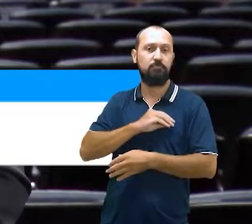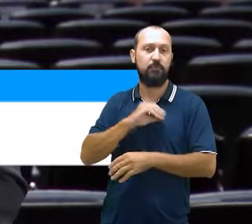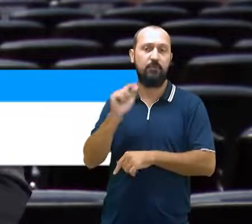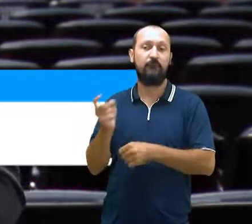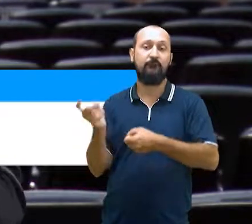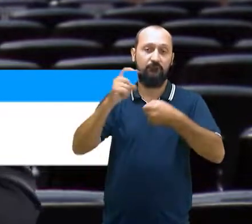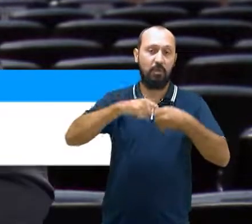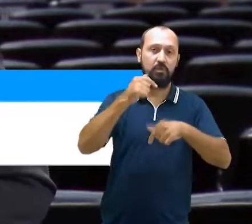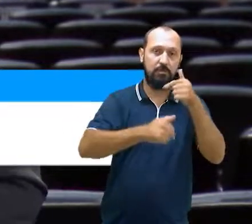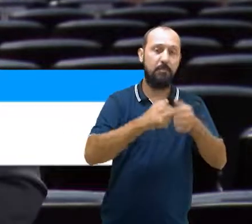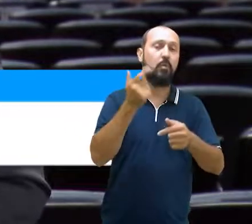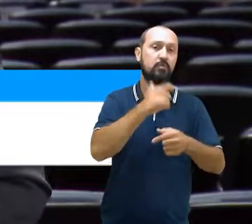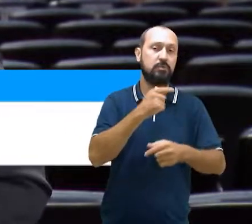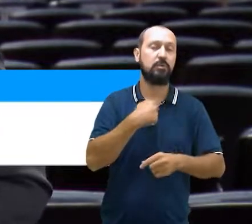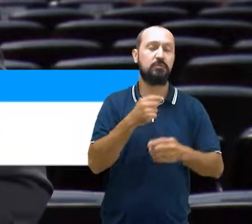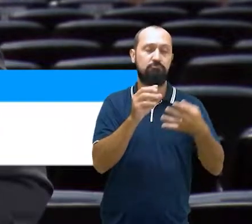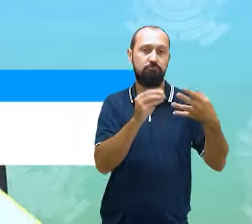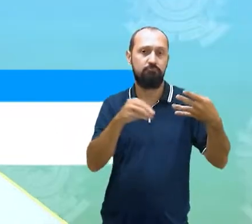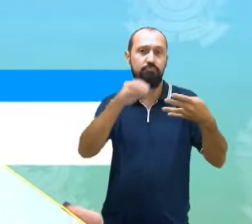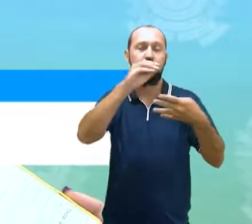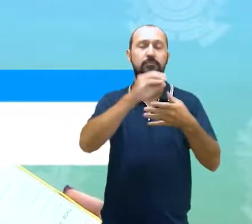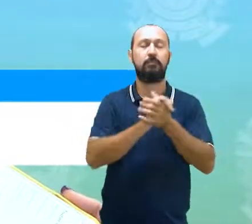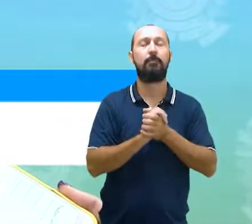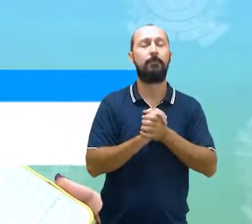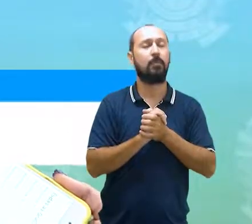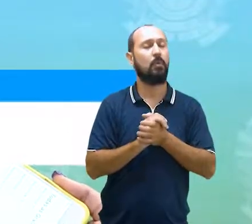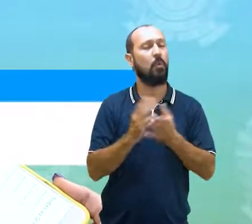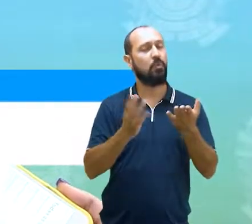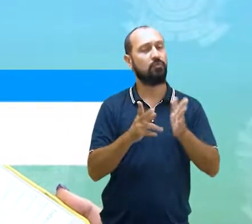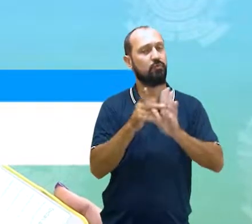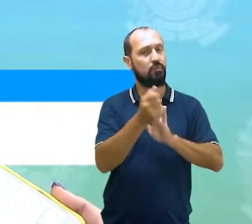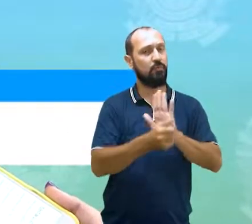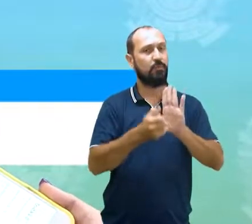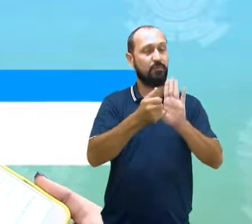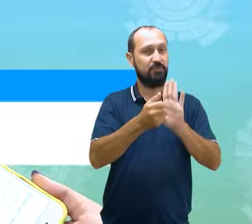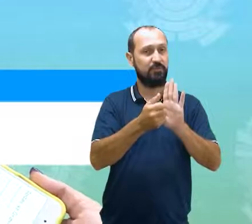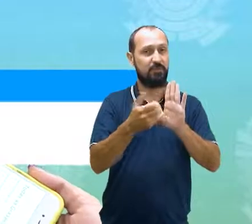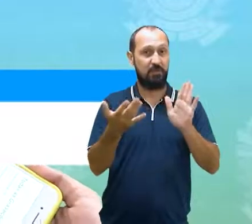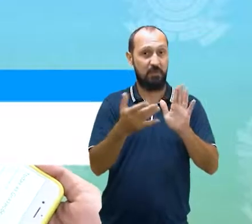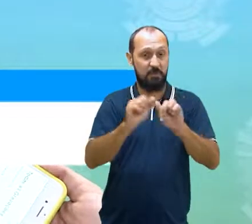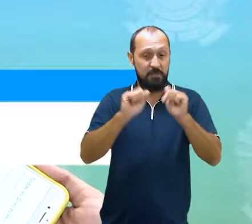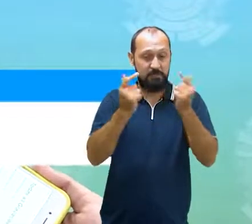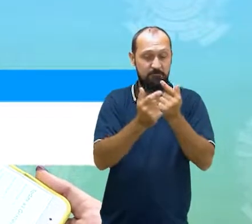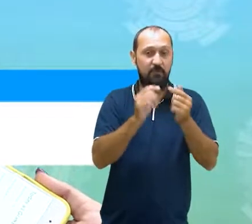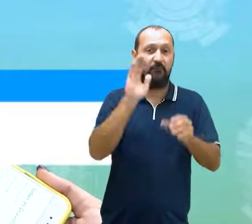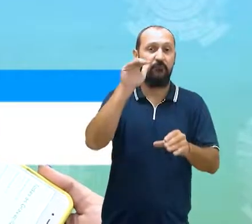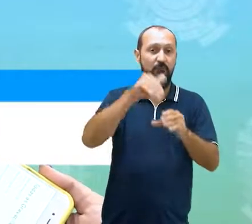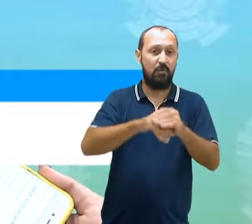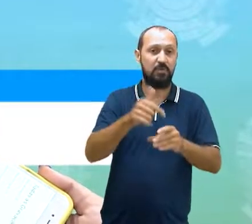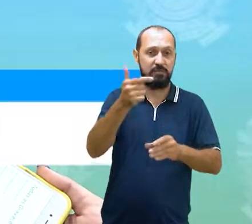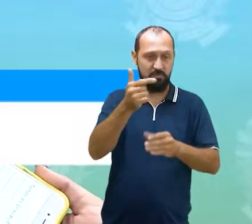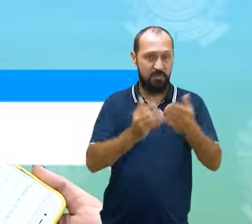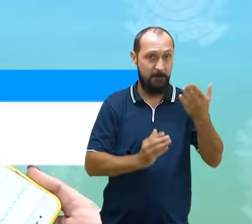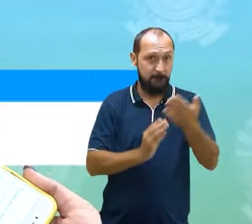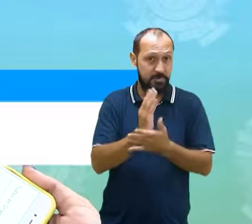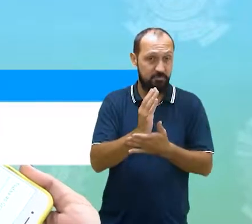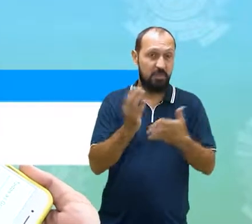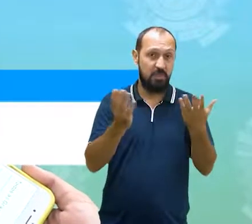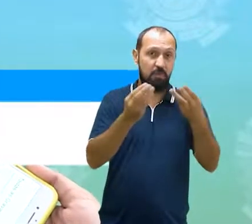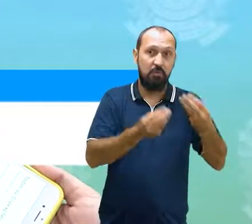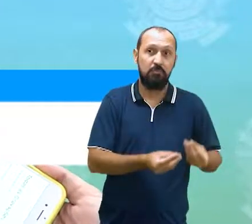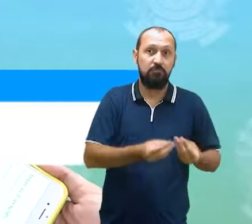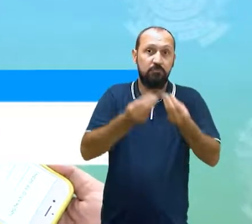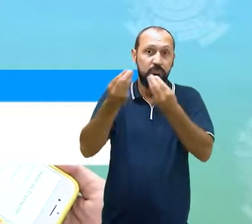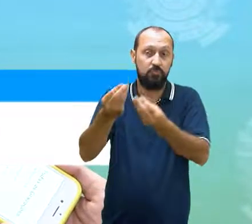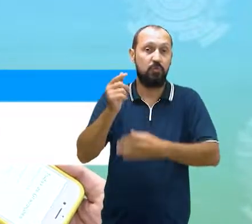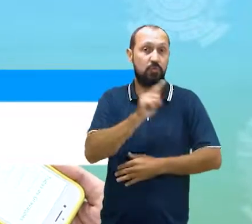serviço ativo possam ser promovidos. O projeto votado hoje nessa casa, em segunda votação, e indo